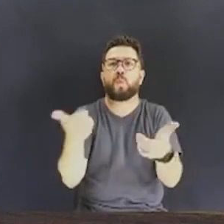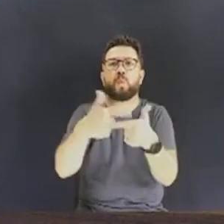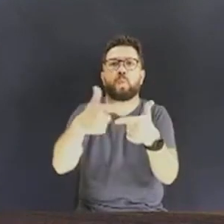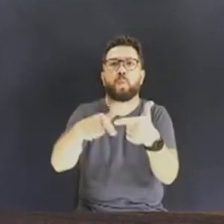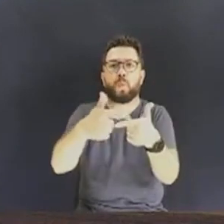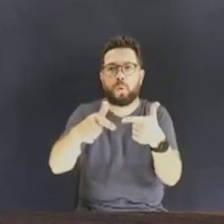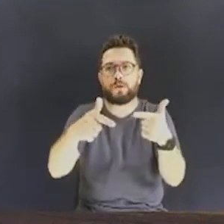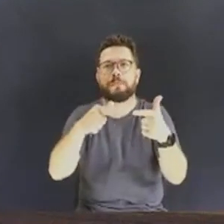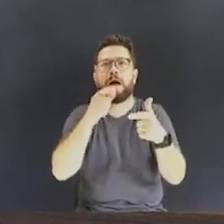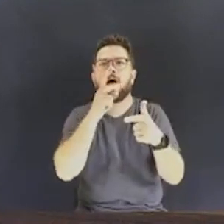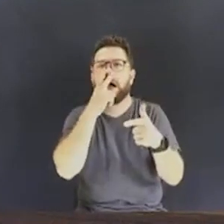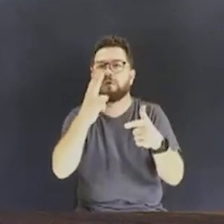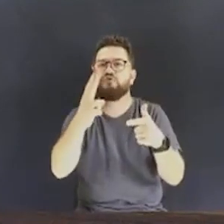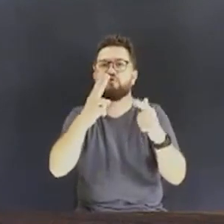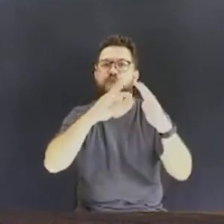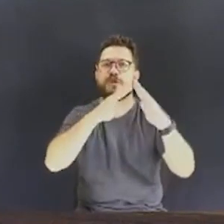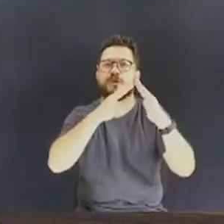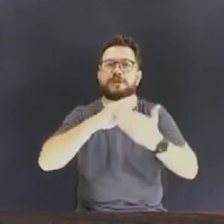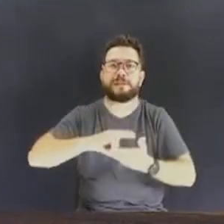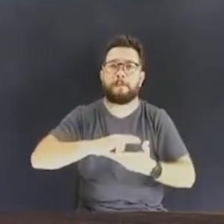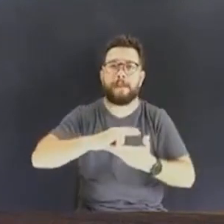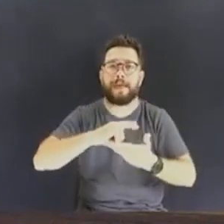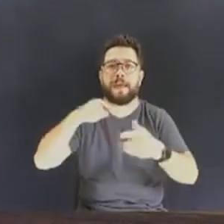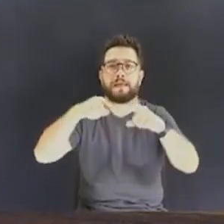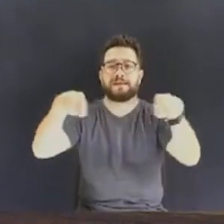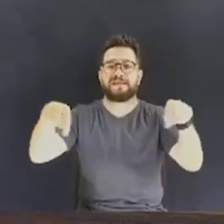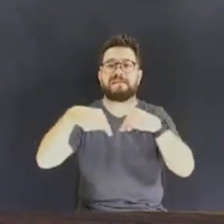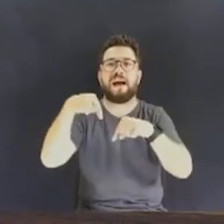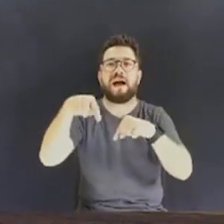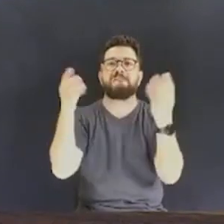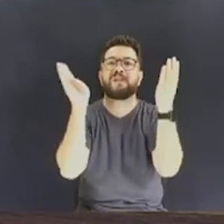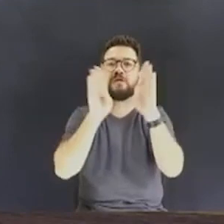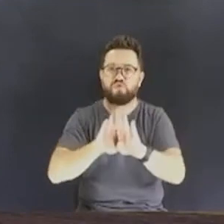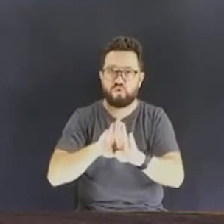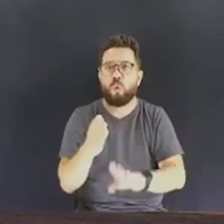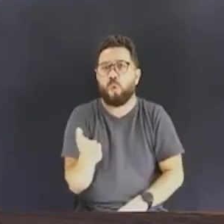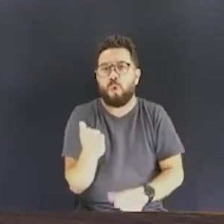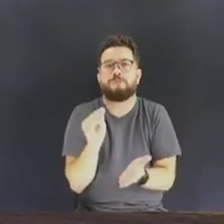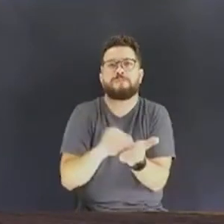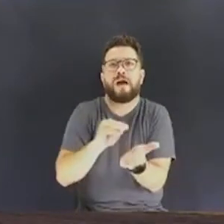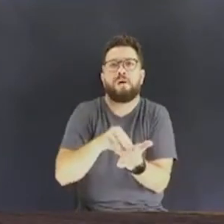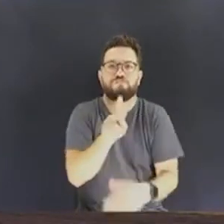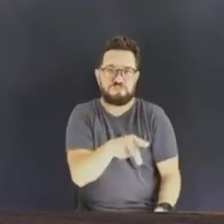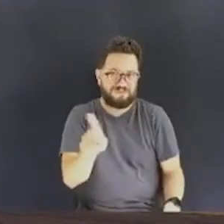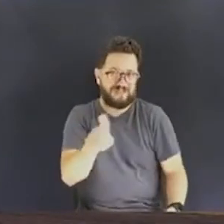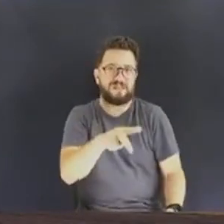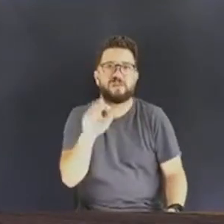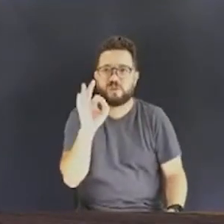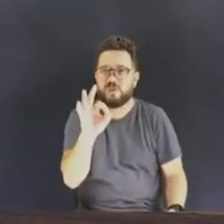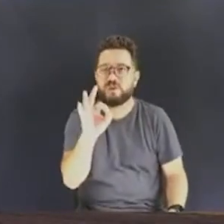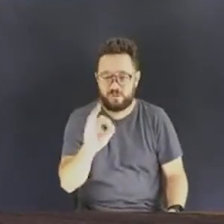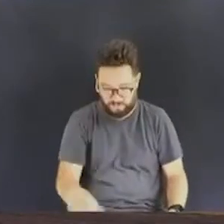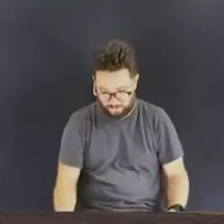CMEs que estão com salas fechadas, e só que falta recurso para contratar professores, né, e atender essa demanda. Existe